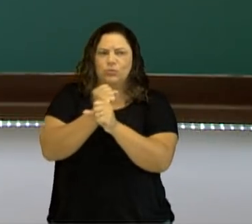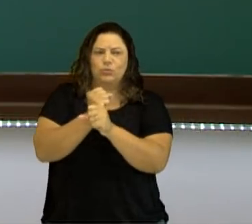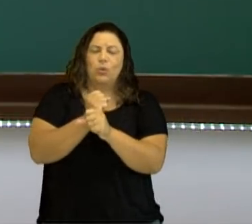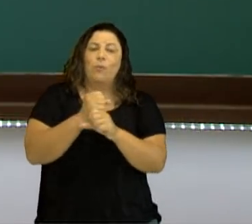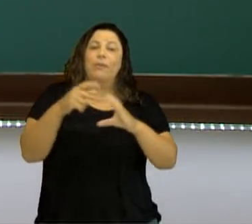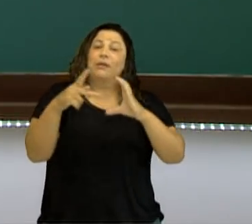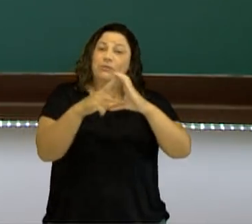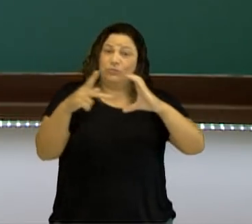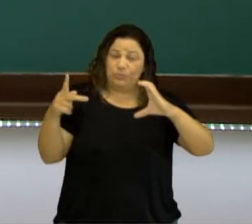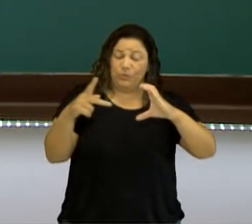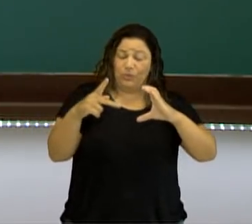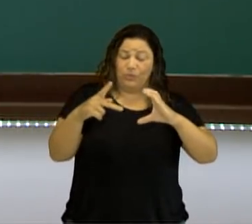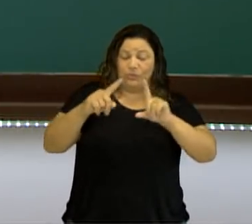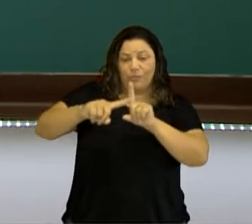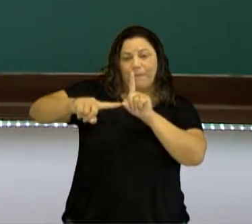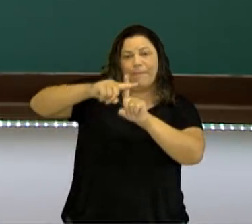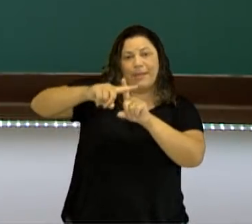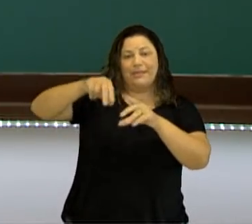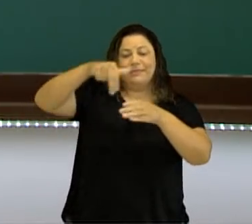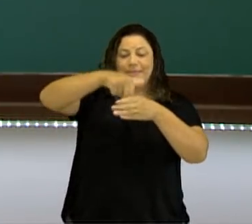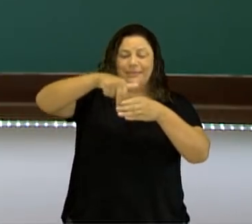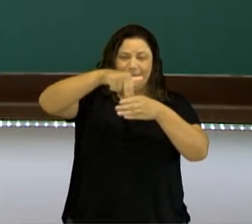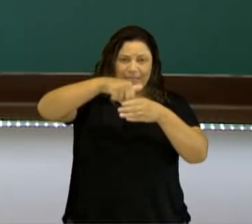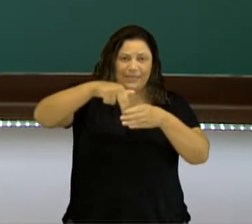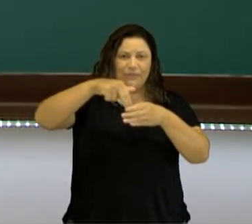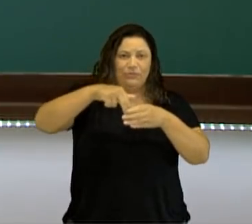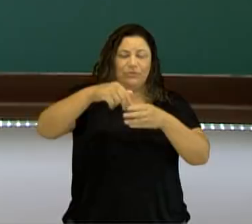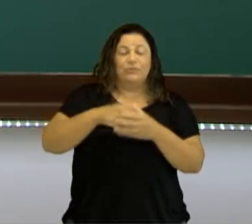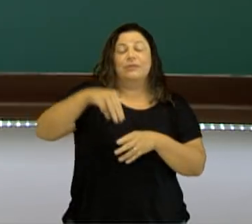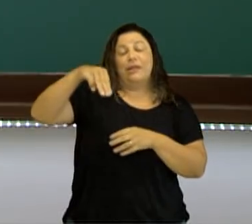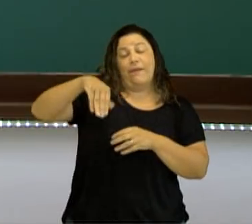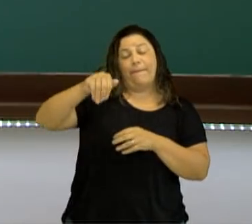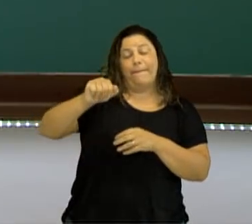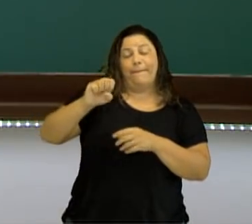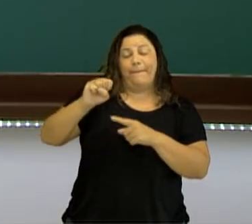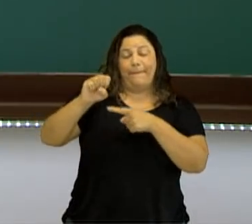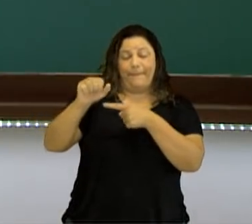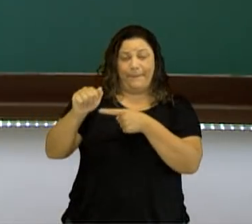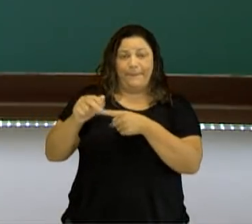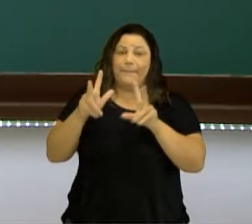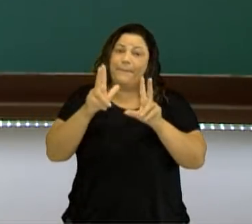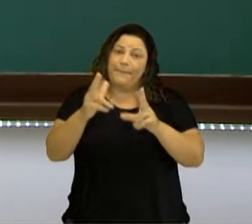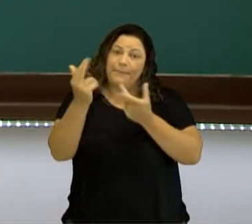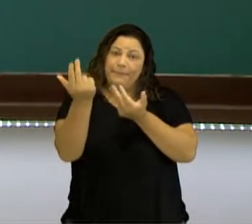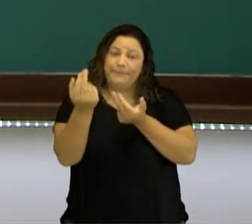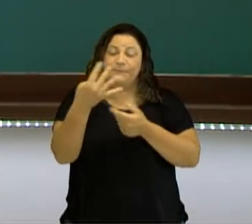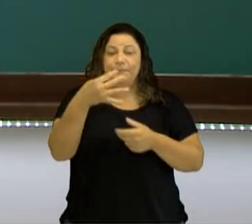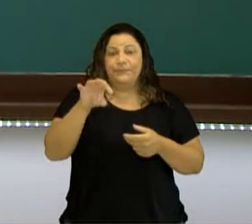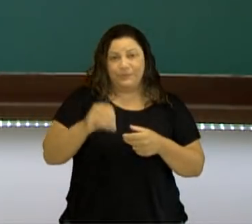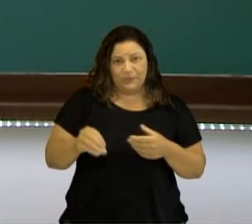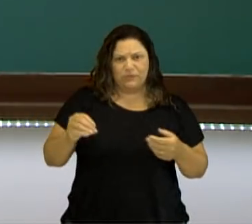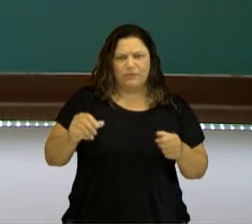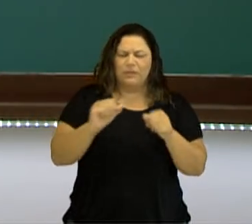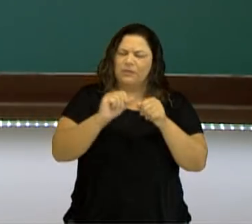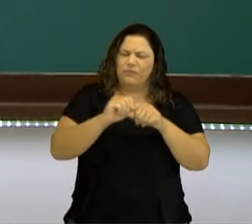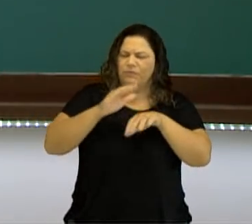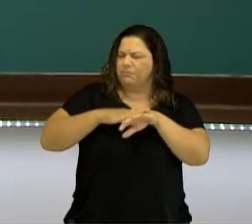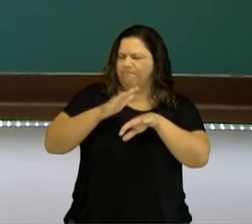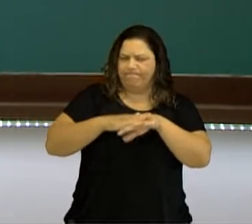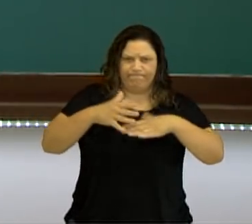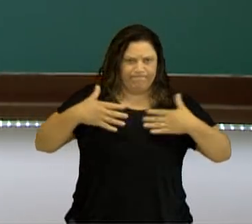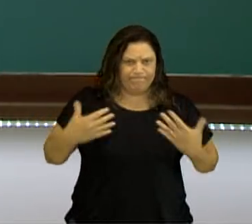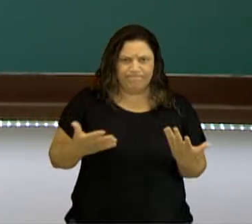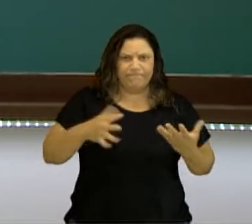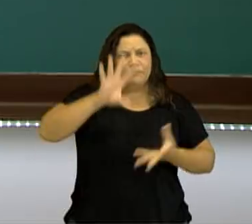prótons mais nêutrons do cálcio, eu tenho massa igual a 40, tá bom? Se eu fiz isso, eu também